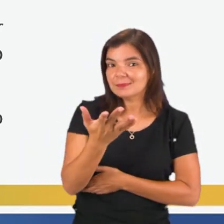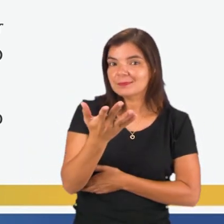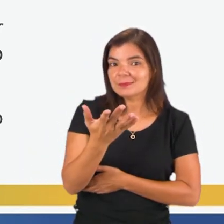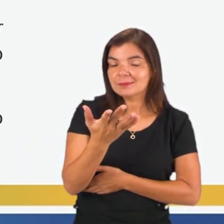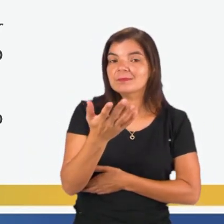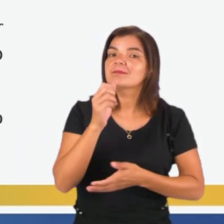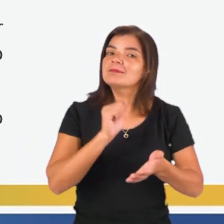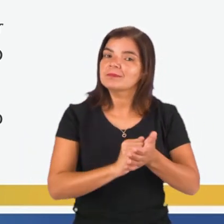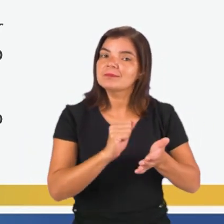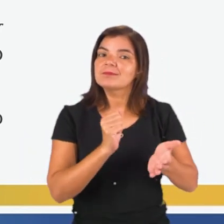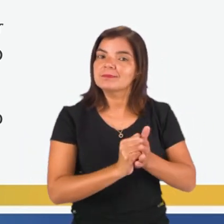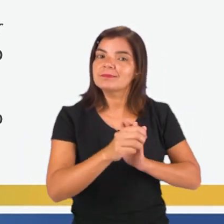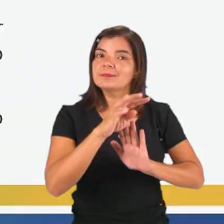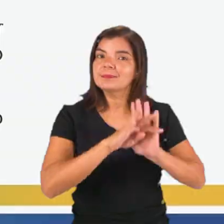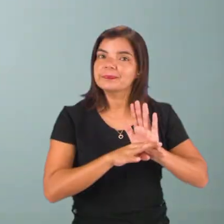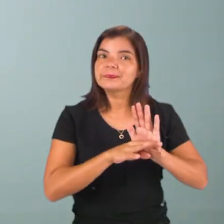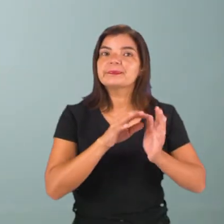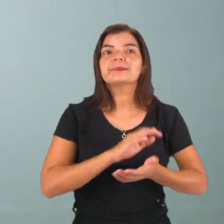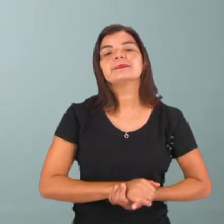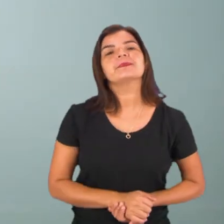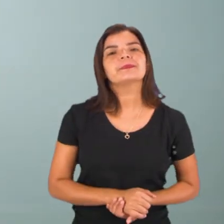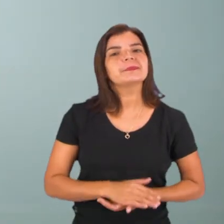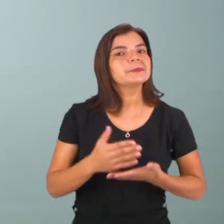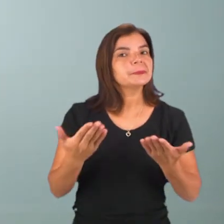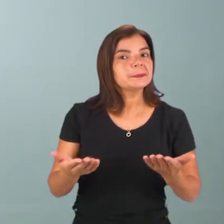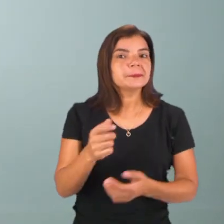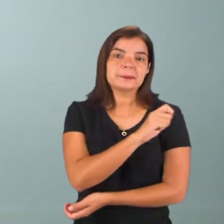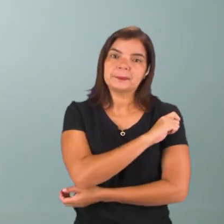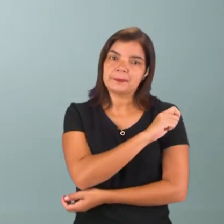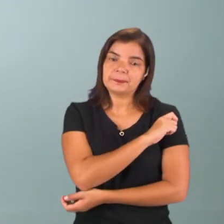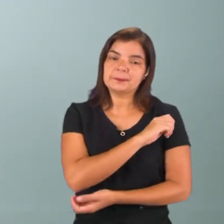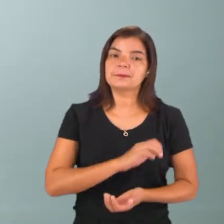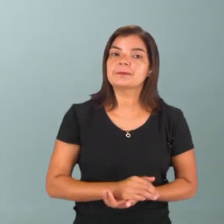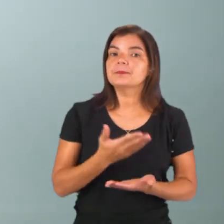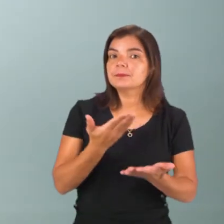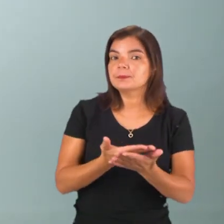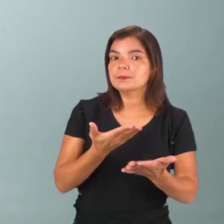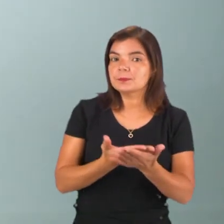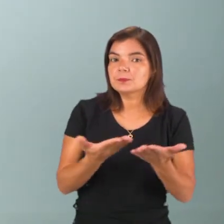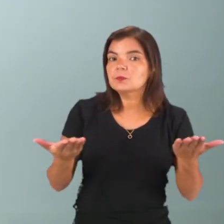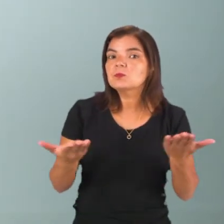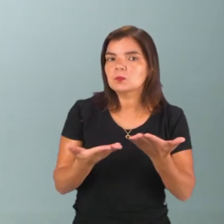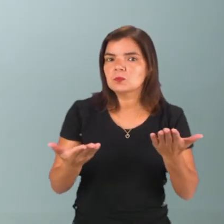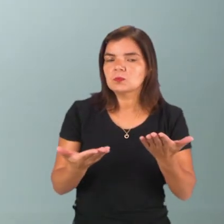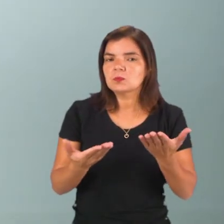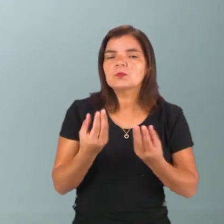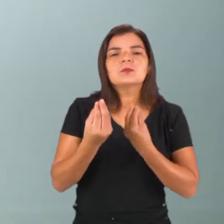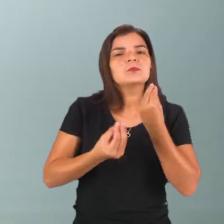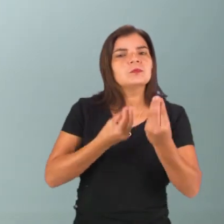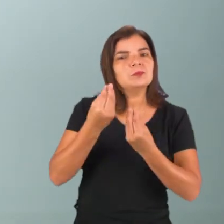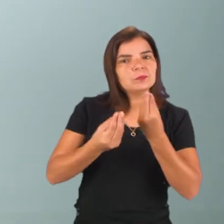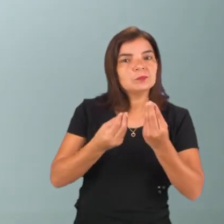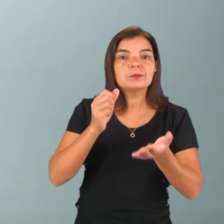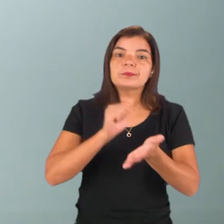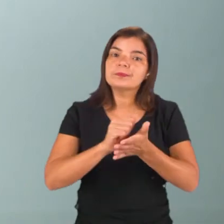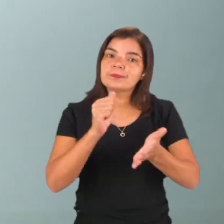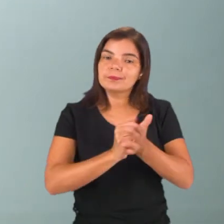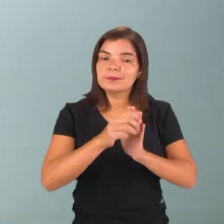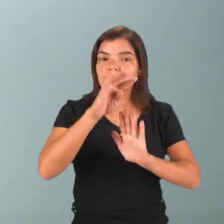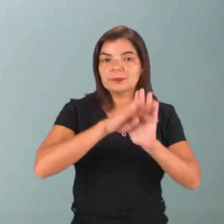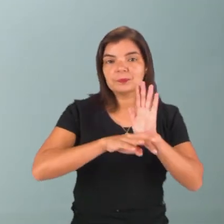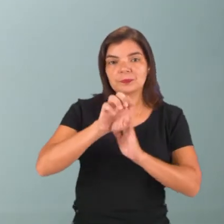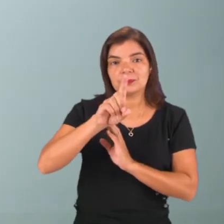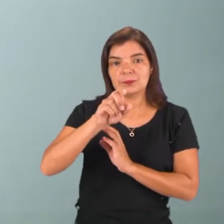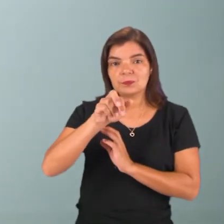a produção desse texto. Bem, alunos, essa nossa aula de hoje foi como criar um editorial.